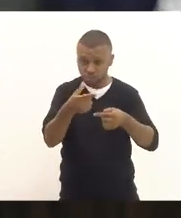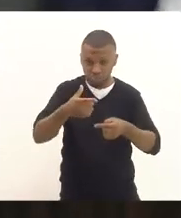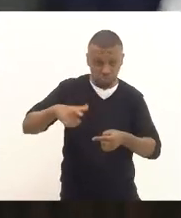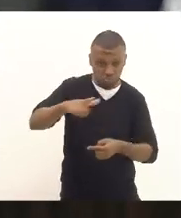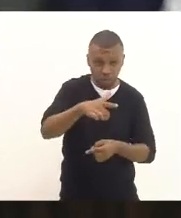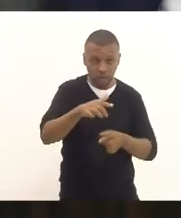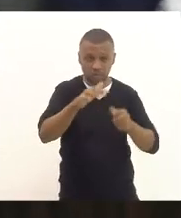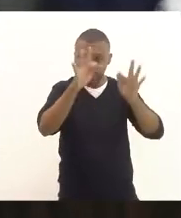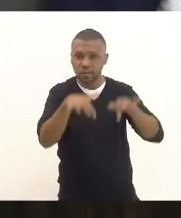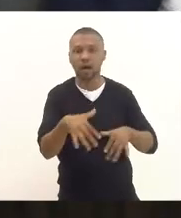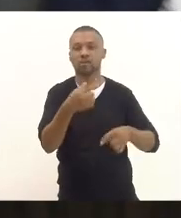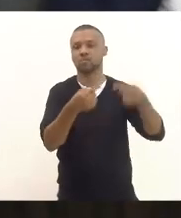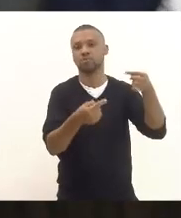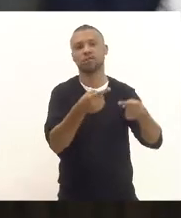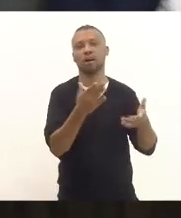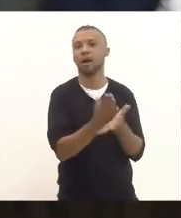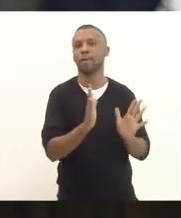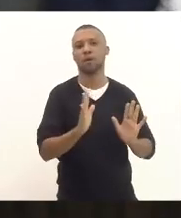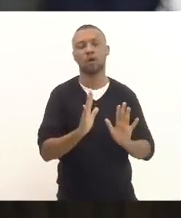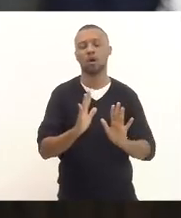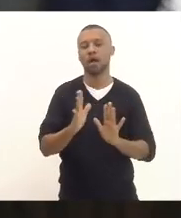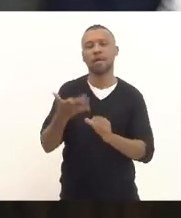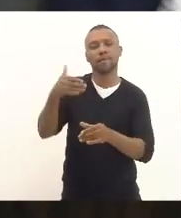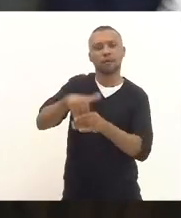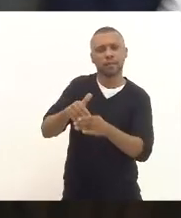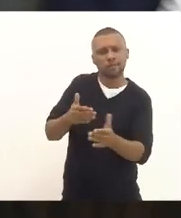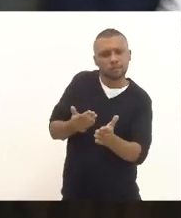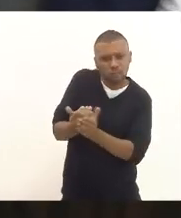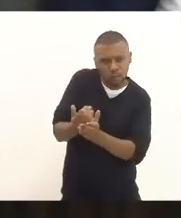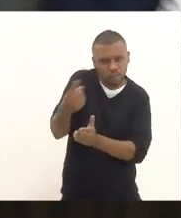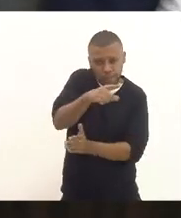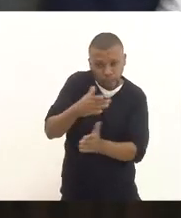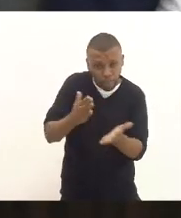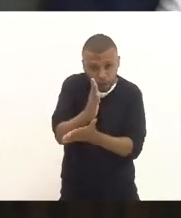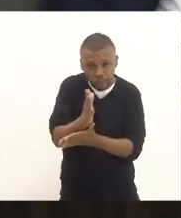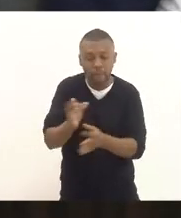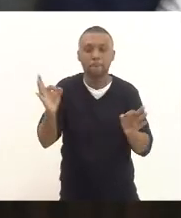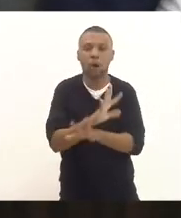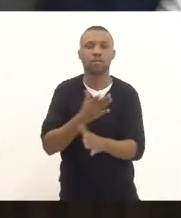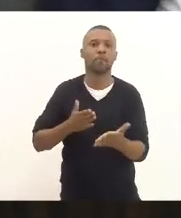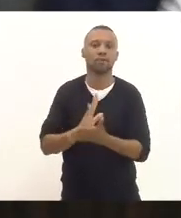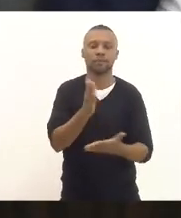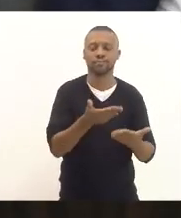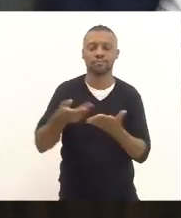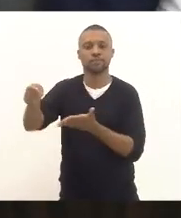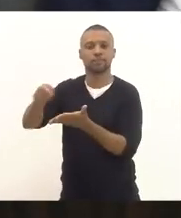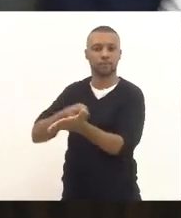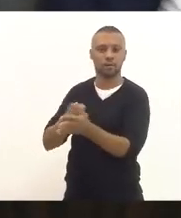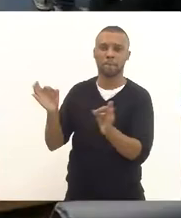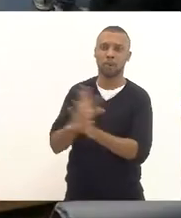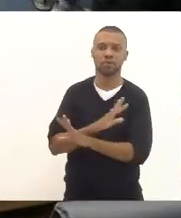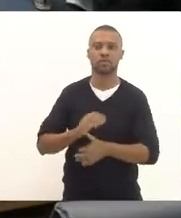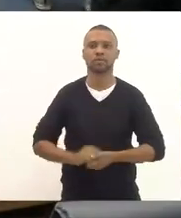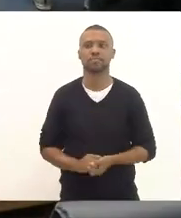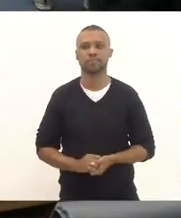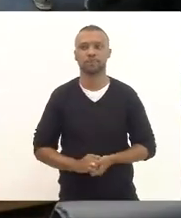Queira discutir encerrada a discussão em votação seus que aprovam permaneçam Como estão aprovado vai à promulgação